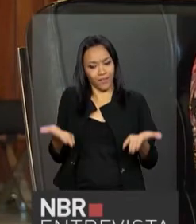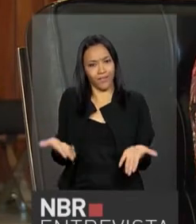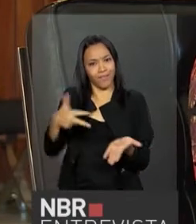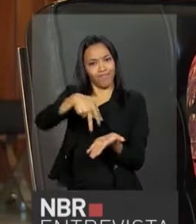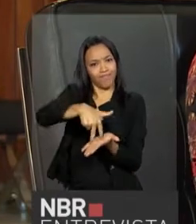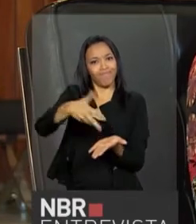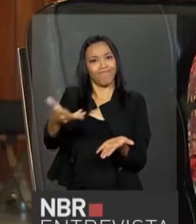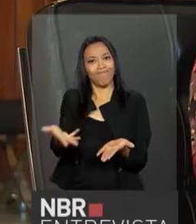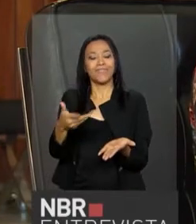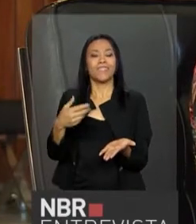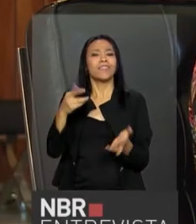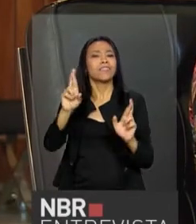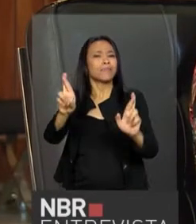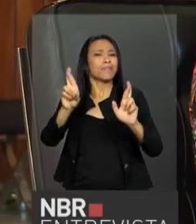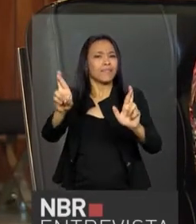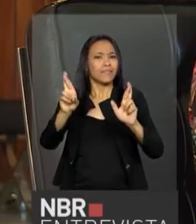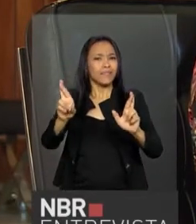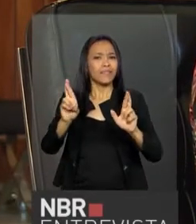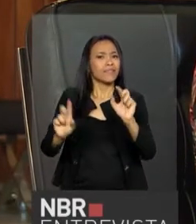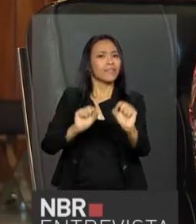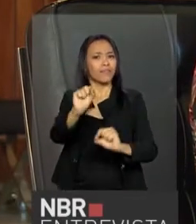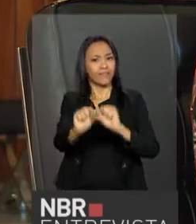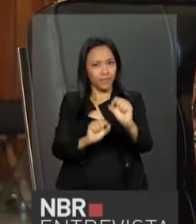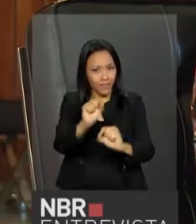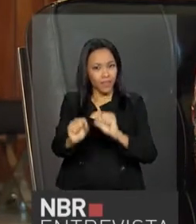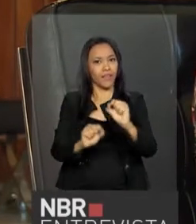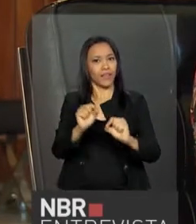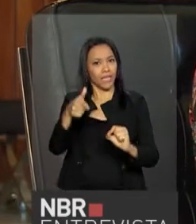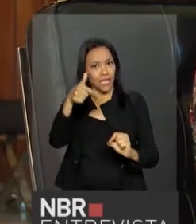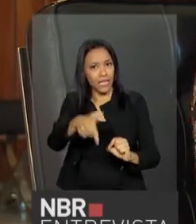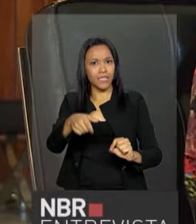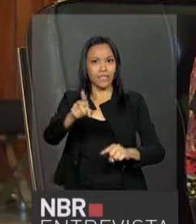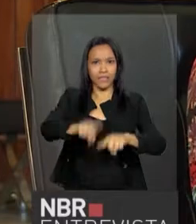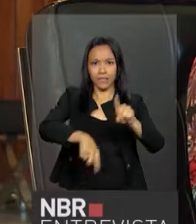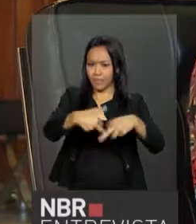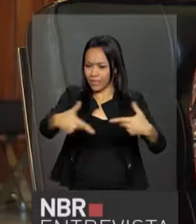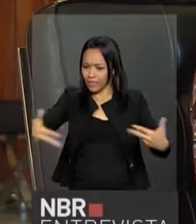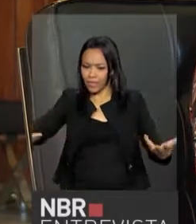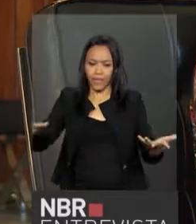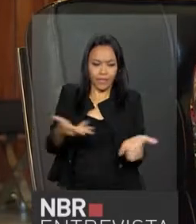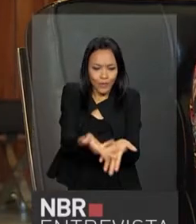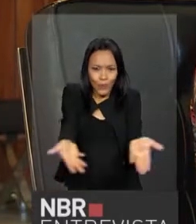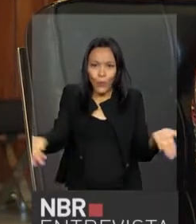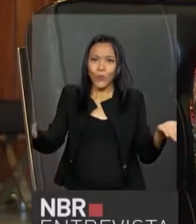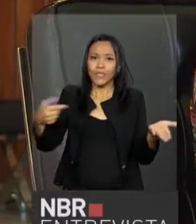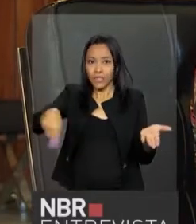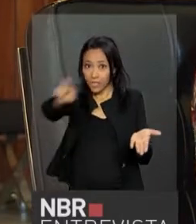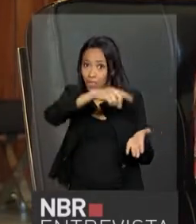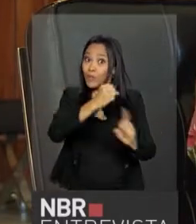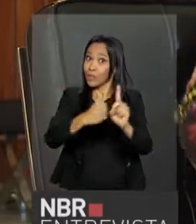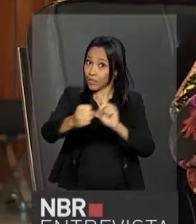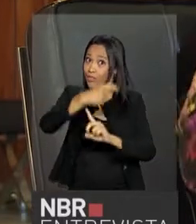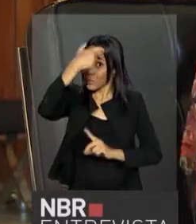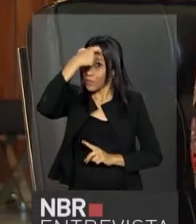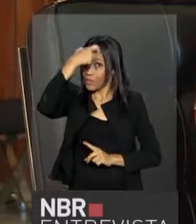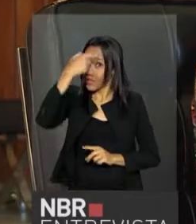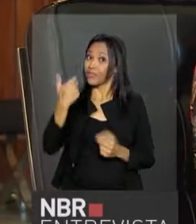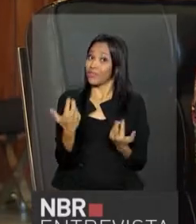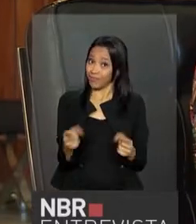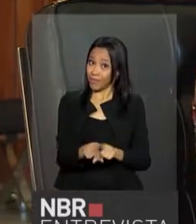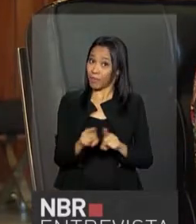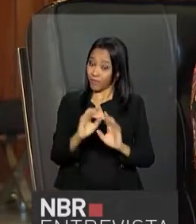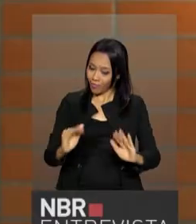e na esperança também de que esses recursos e a conscientização da sociedade vão